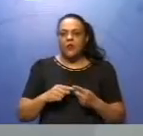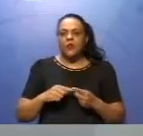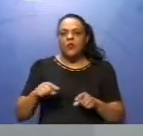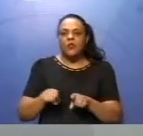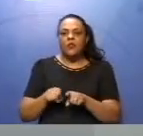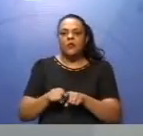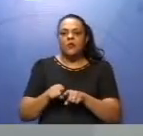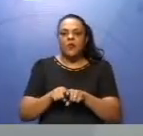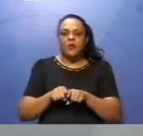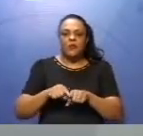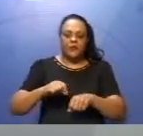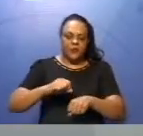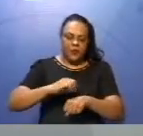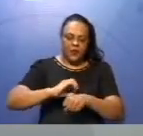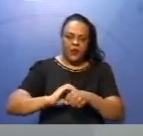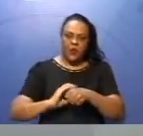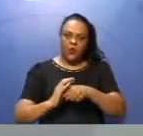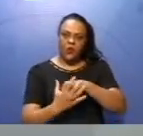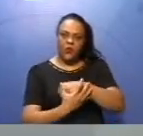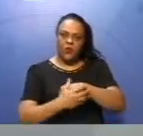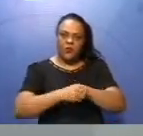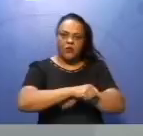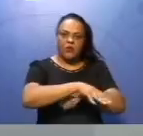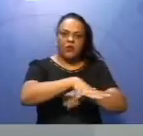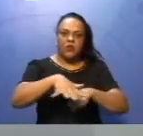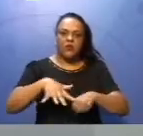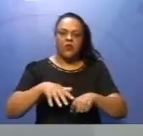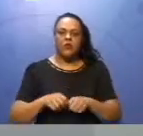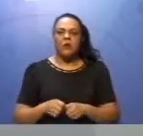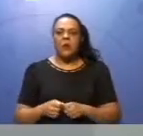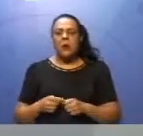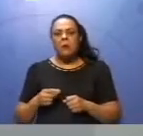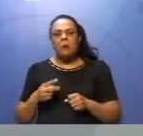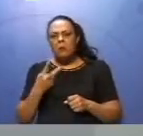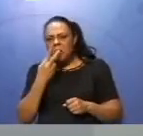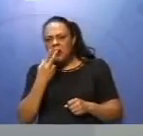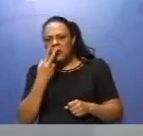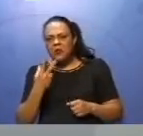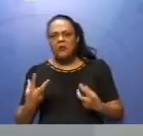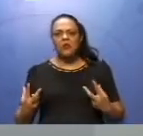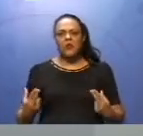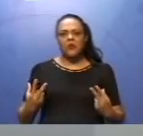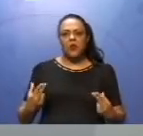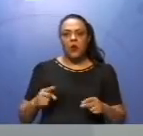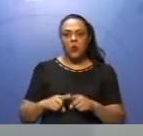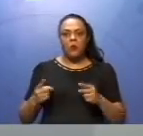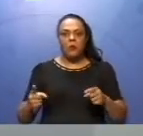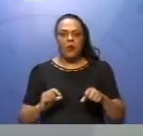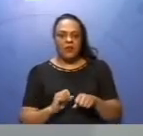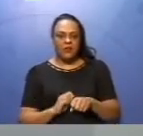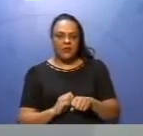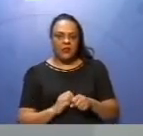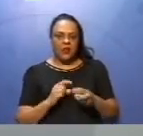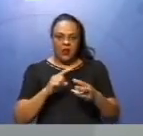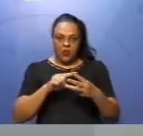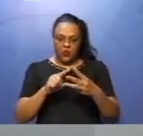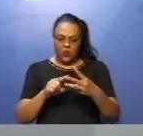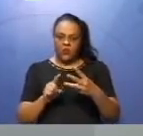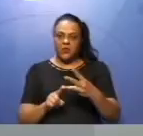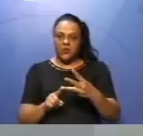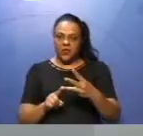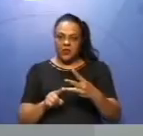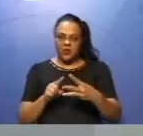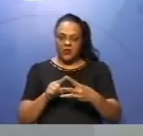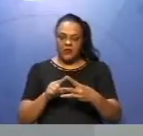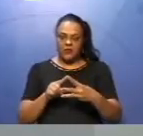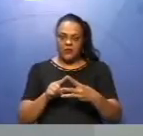Covid-19. Apesar das semelhanças, vale salientar que a Covid-19, a gripe e o resfriado,